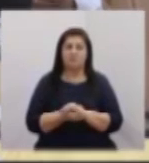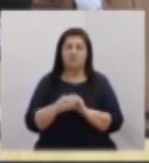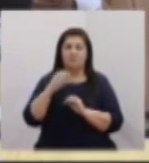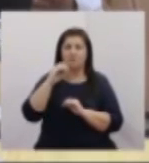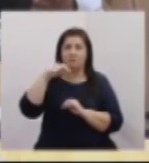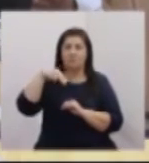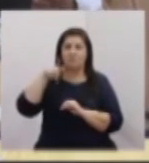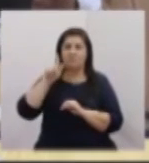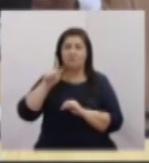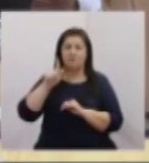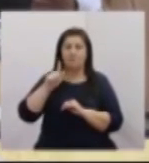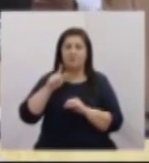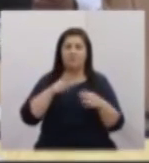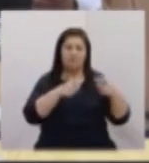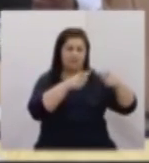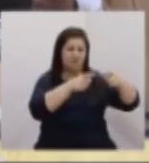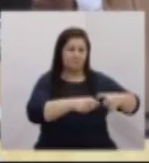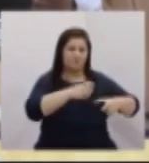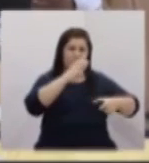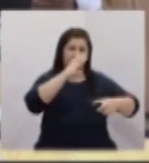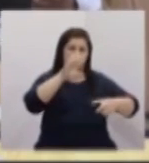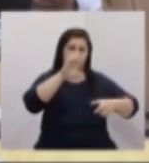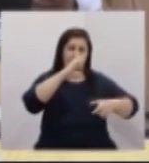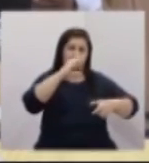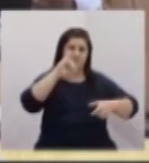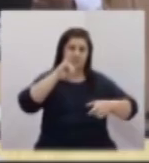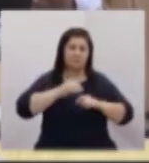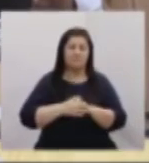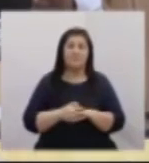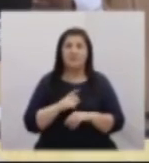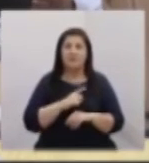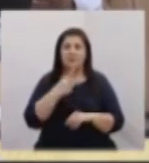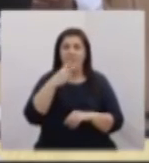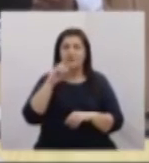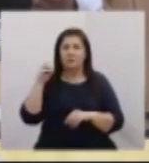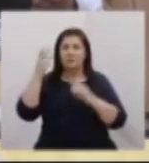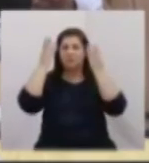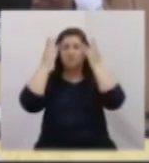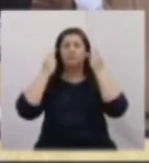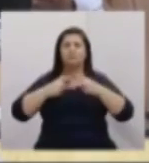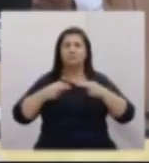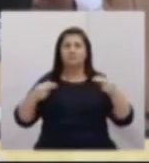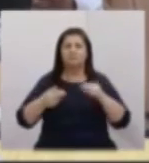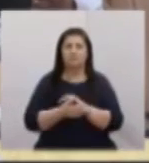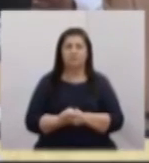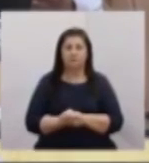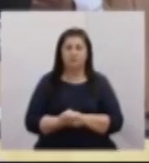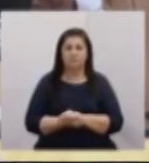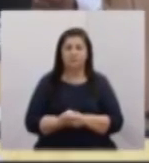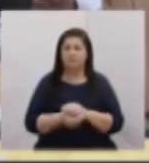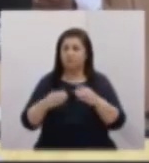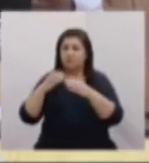Cãotinho da Ceci, que possui em torno de 200 animais, considerando que essas